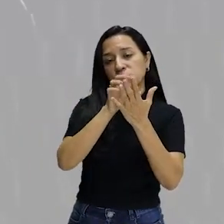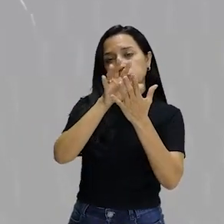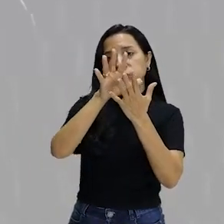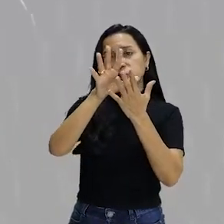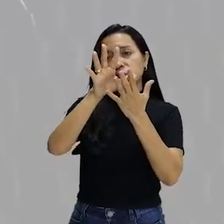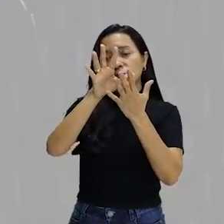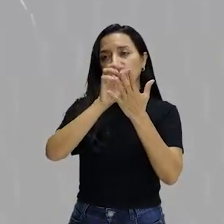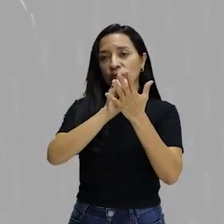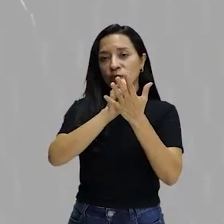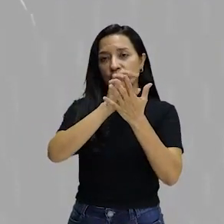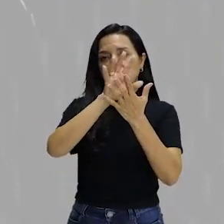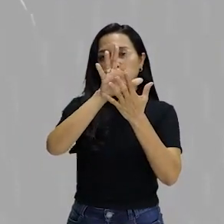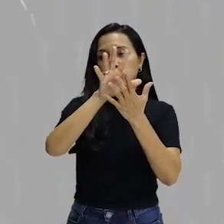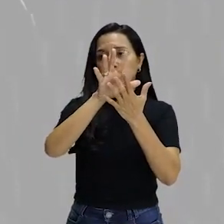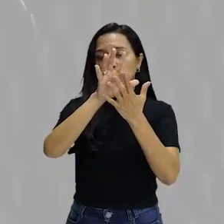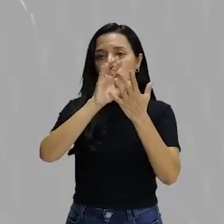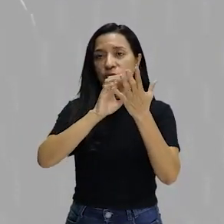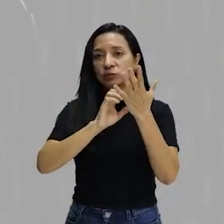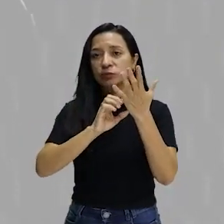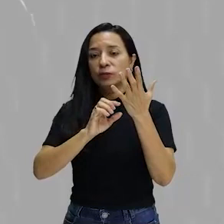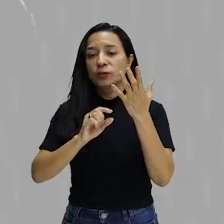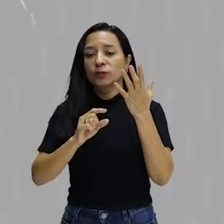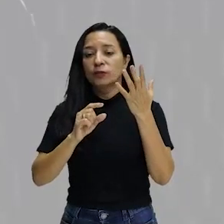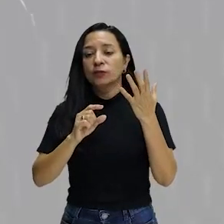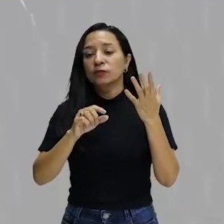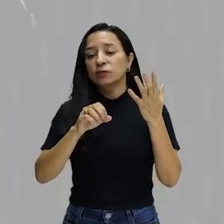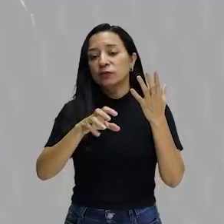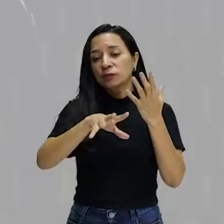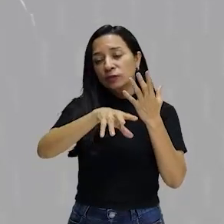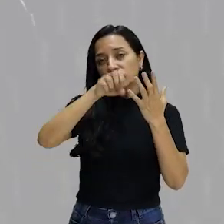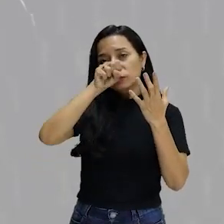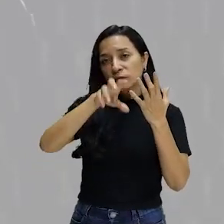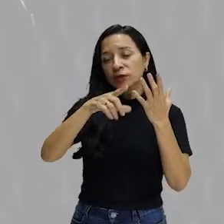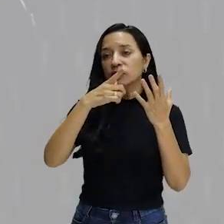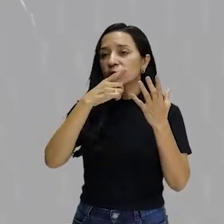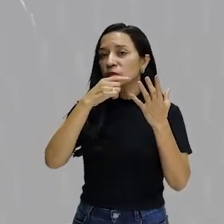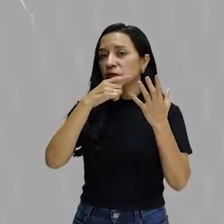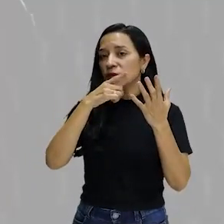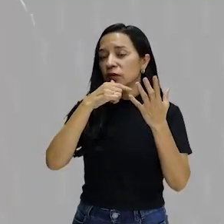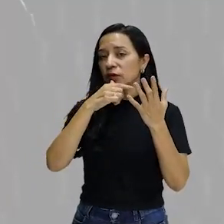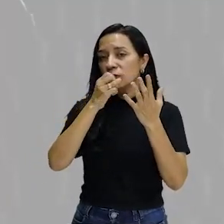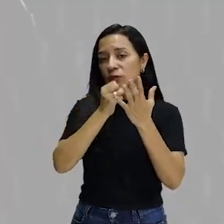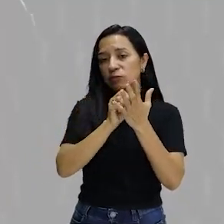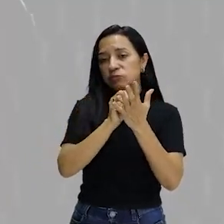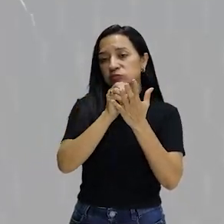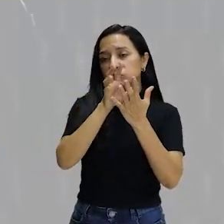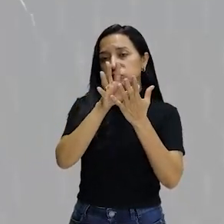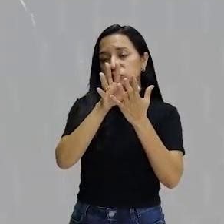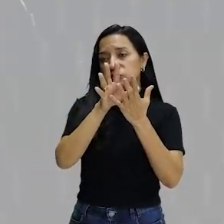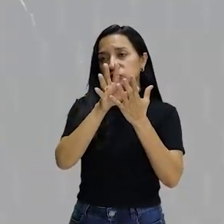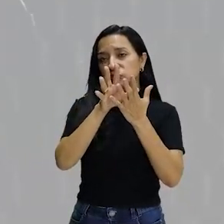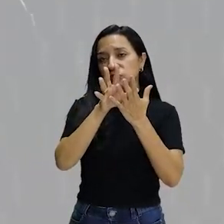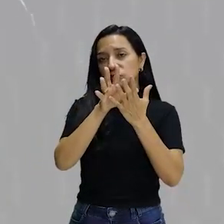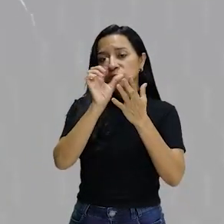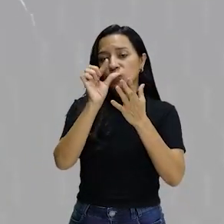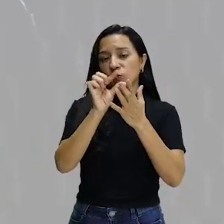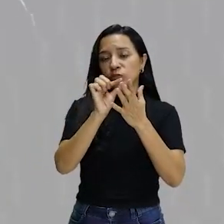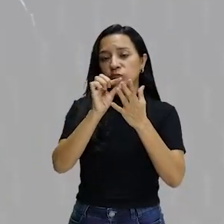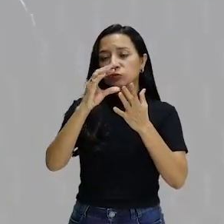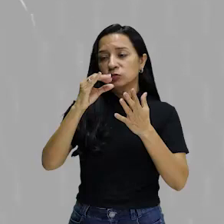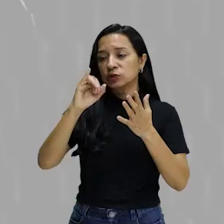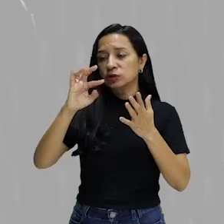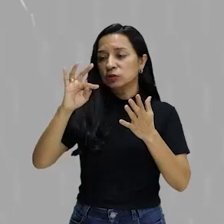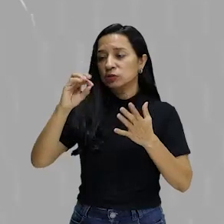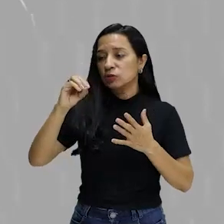E essa transpiração da água que vai sendo evaporada vai fazendo com que o citoplasma